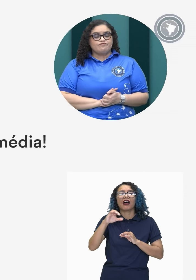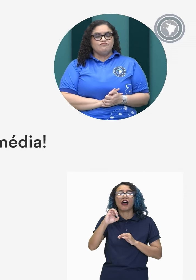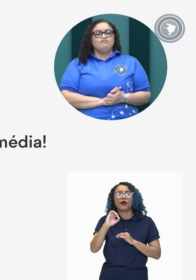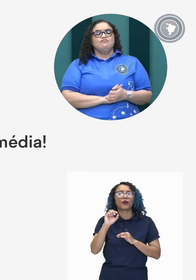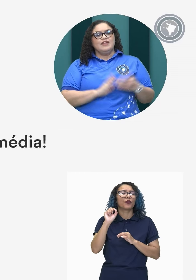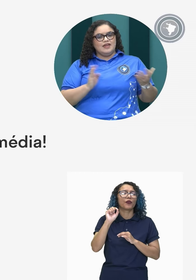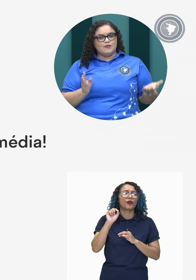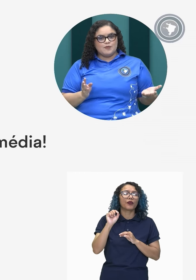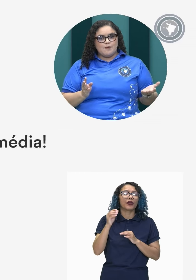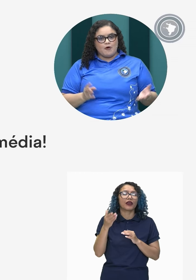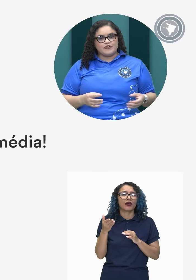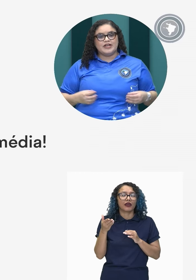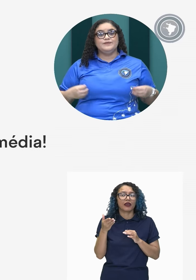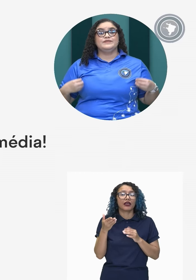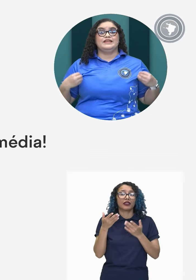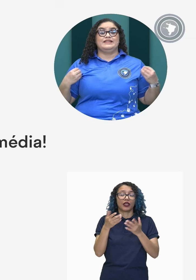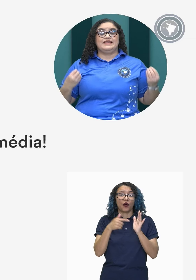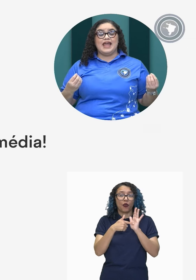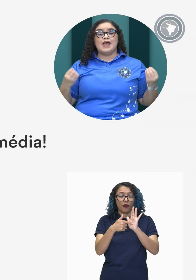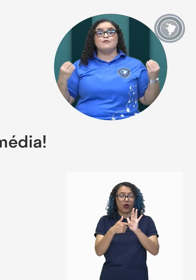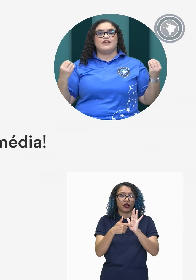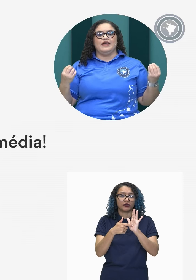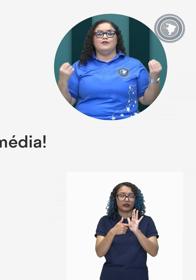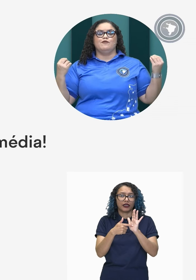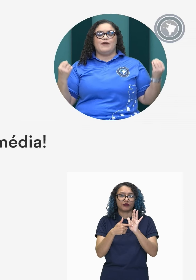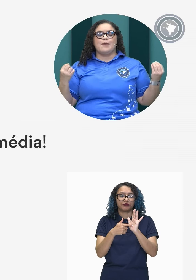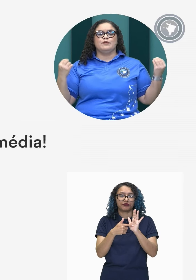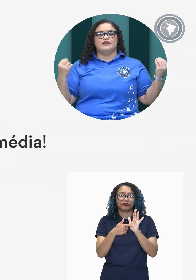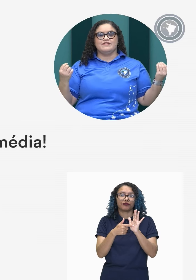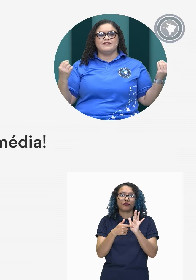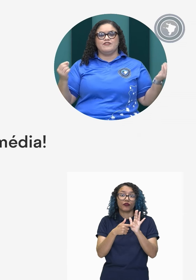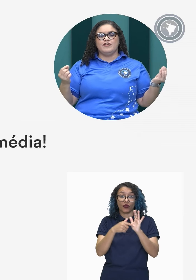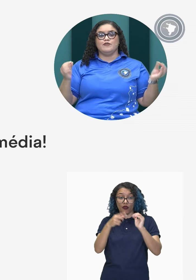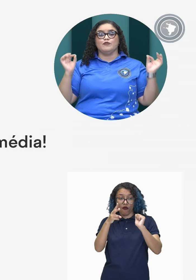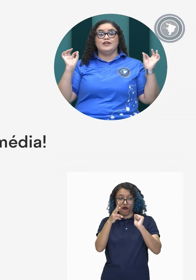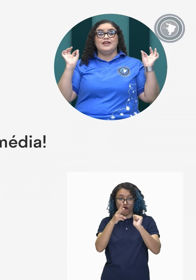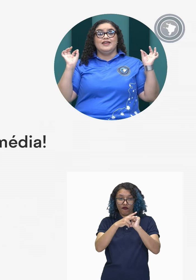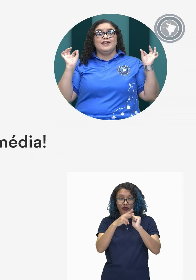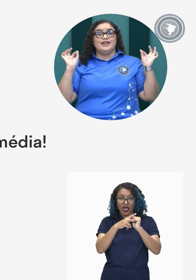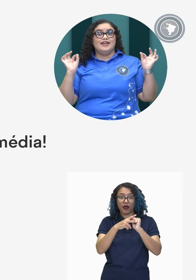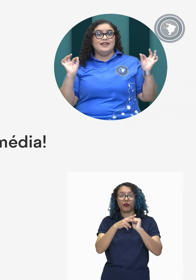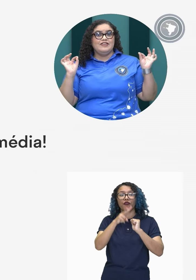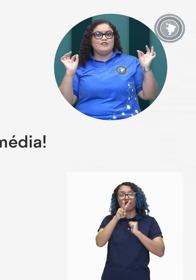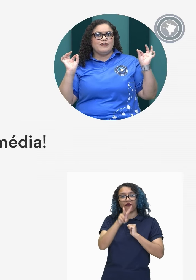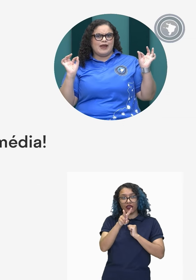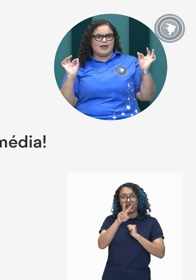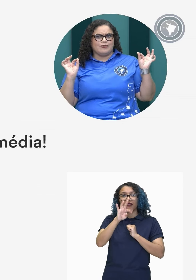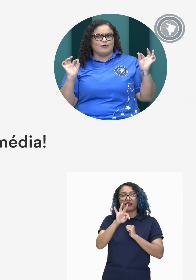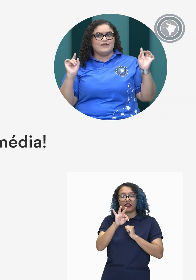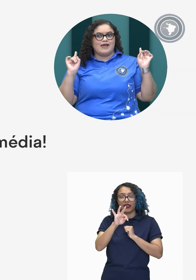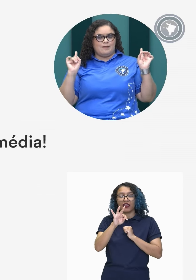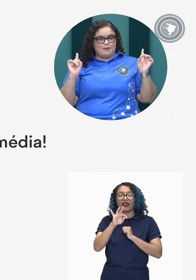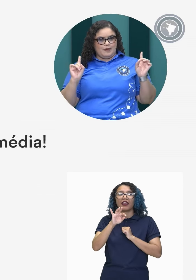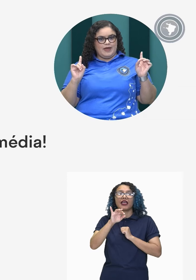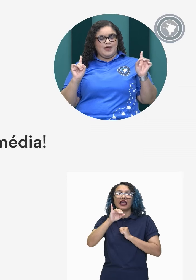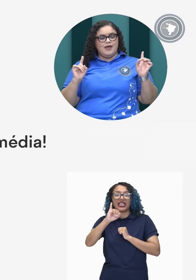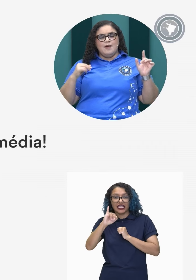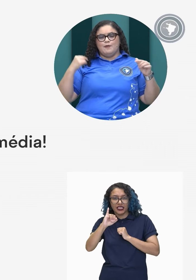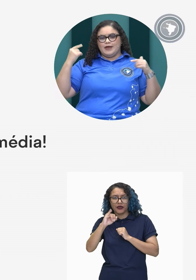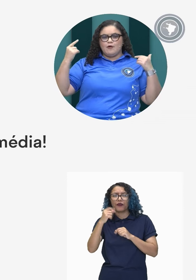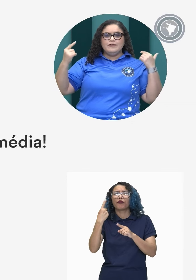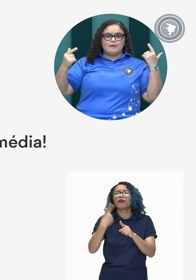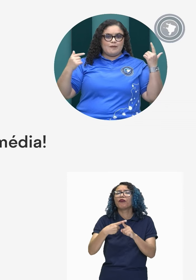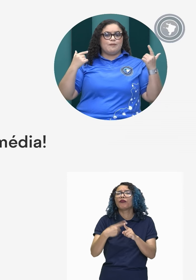Então, isso me mostra que temos aí um verbo transitivo indireto. E sabe por